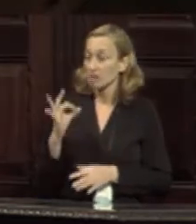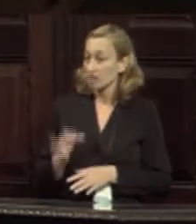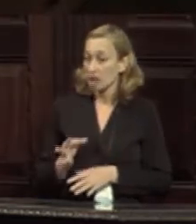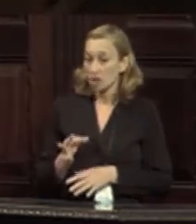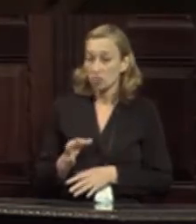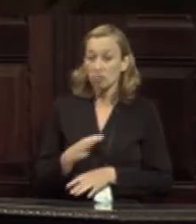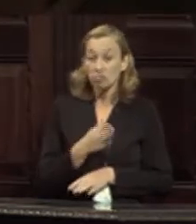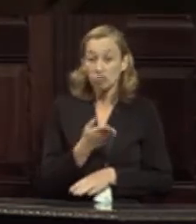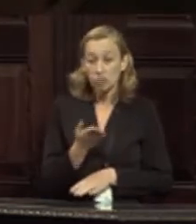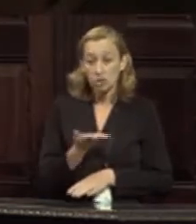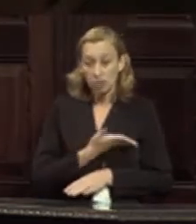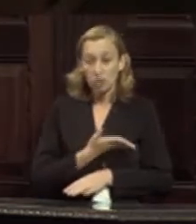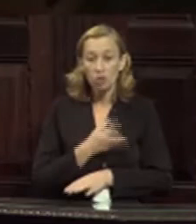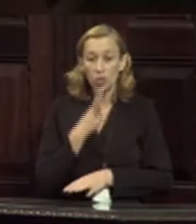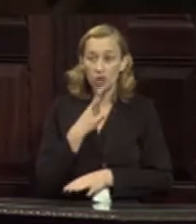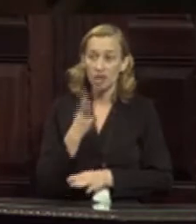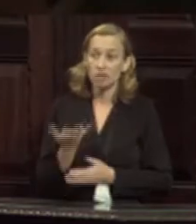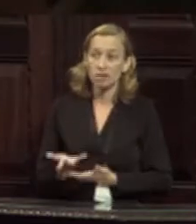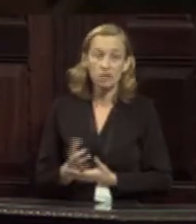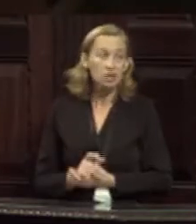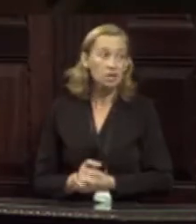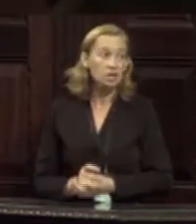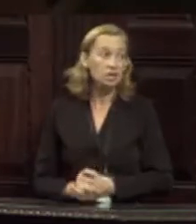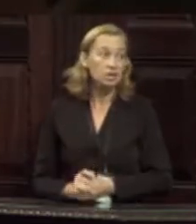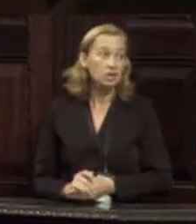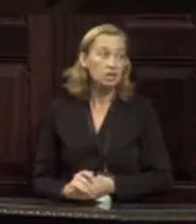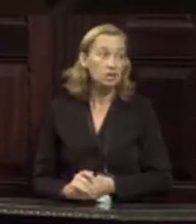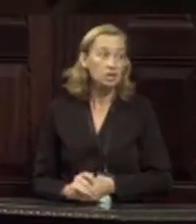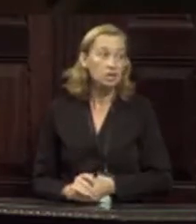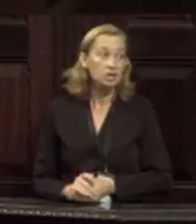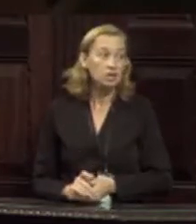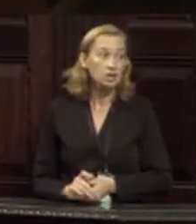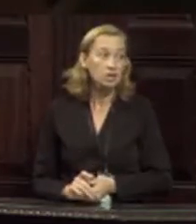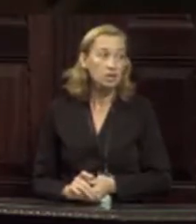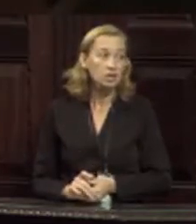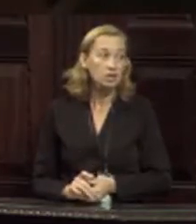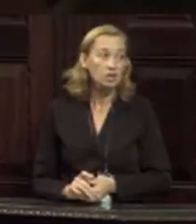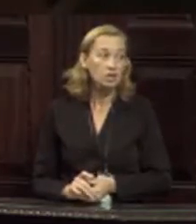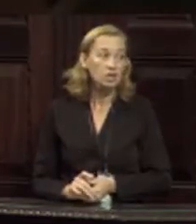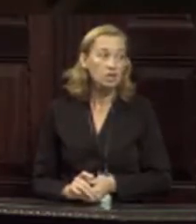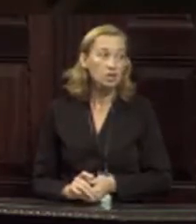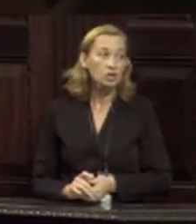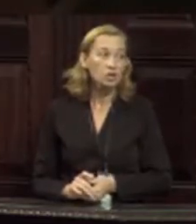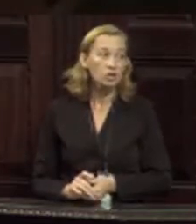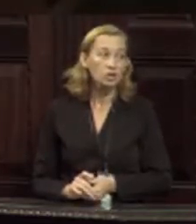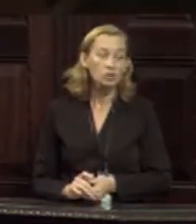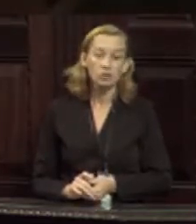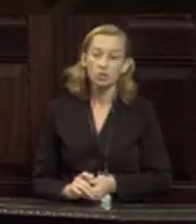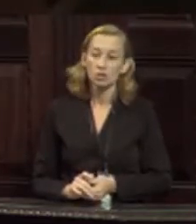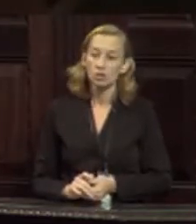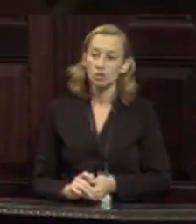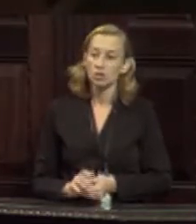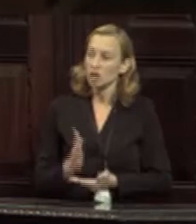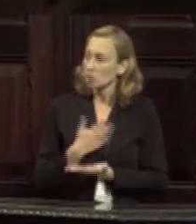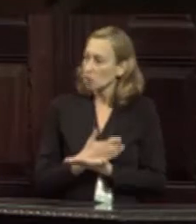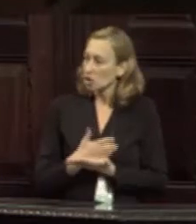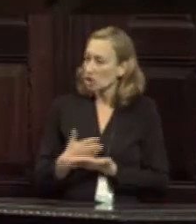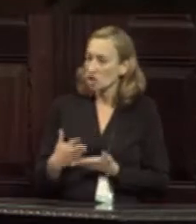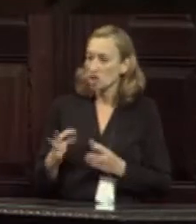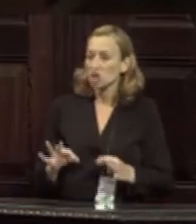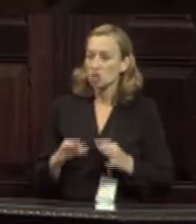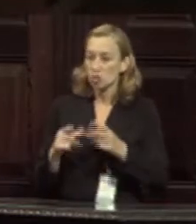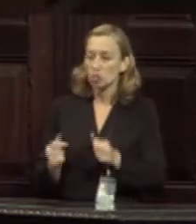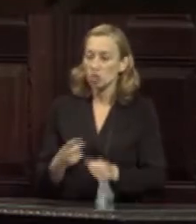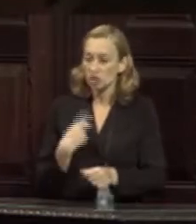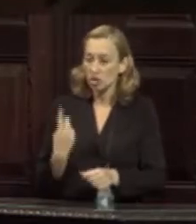tema. Desde que essa casa trabalhou, e Vossa Excelência participou, na CPI